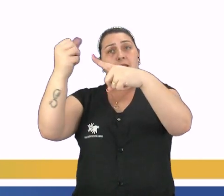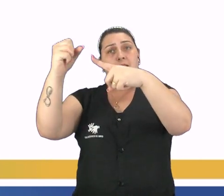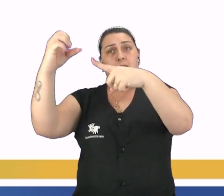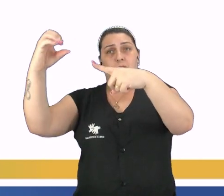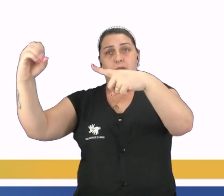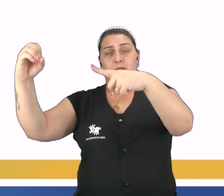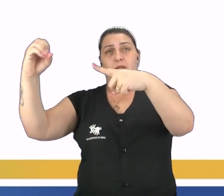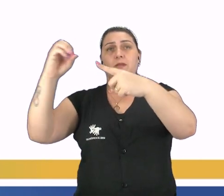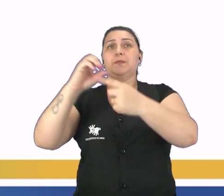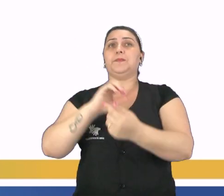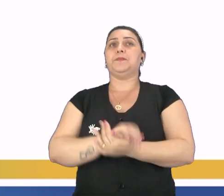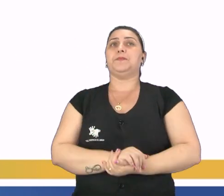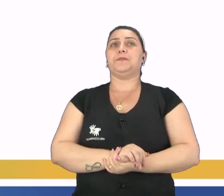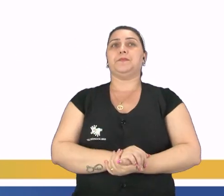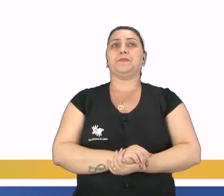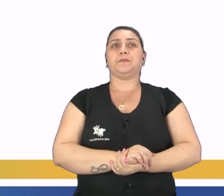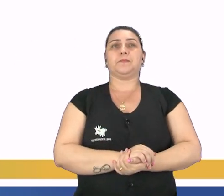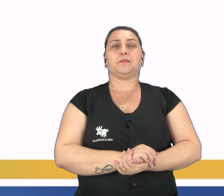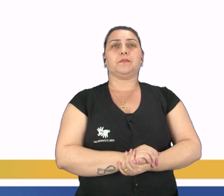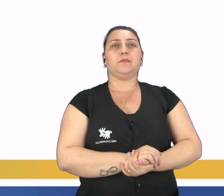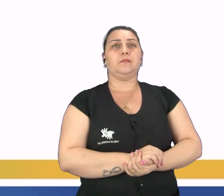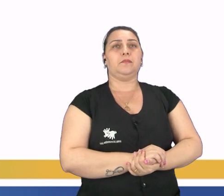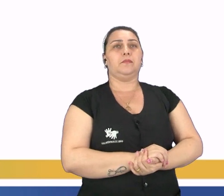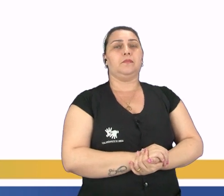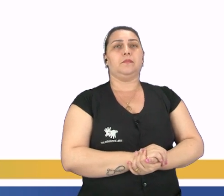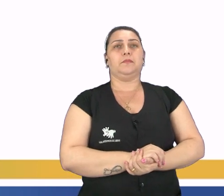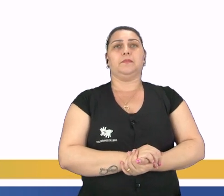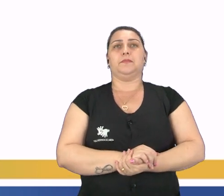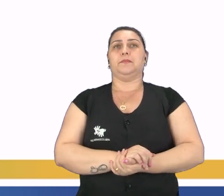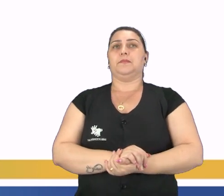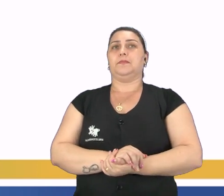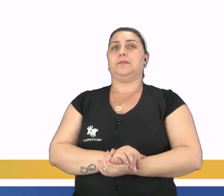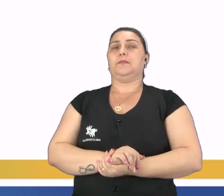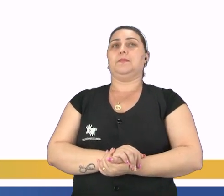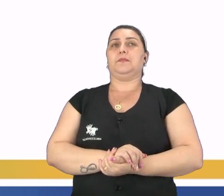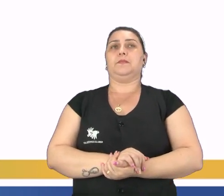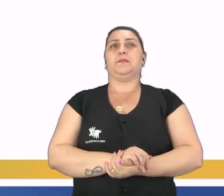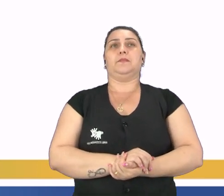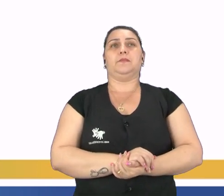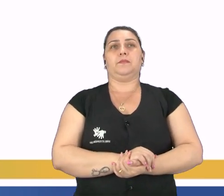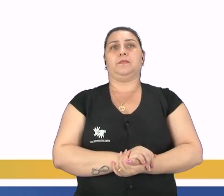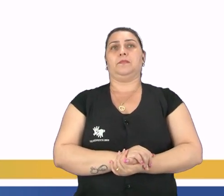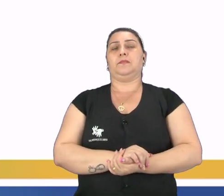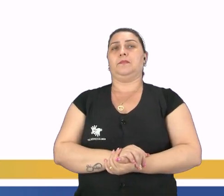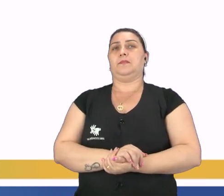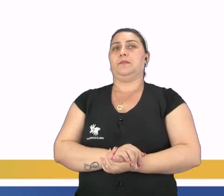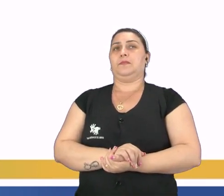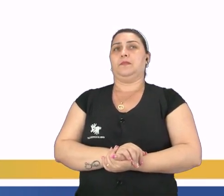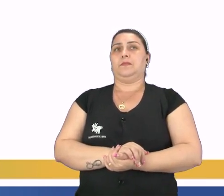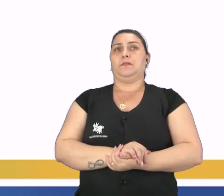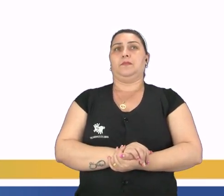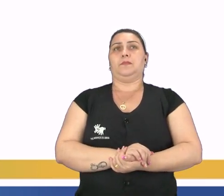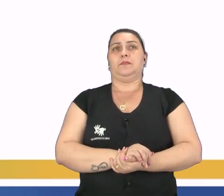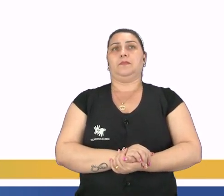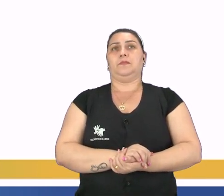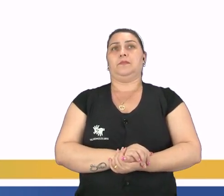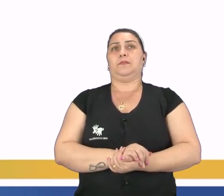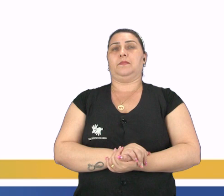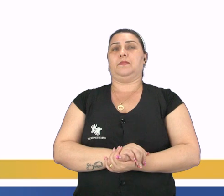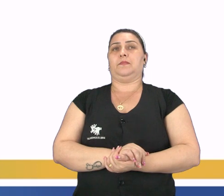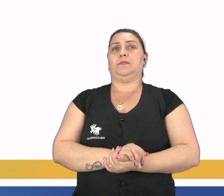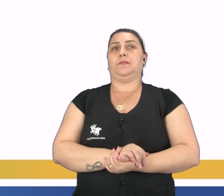escrever o 15%, vezes, que é o meu de 80. 15 sobre 100 vezes 80.